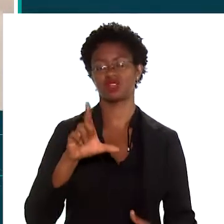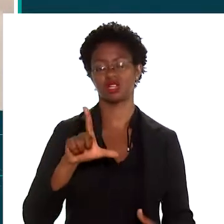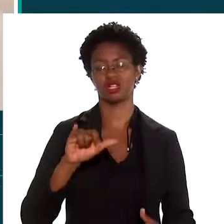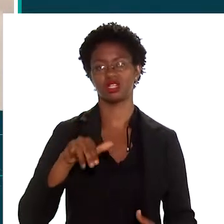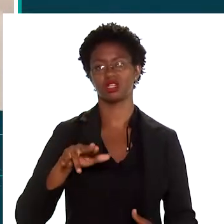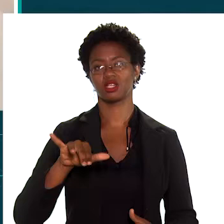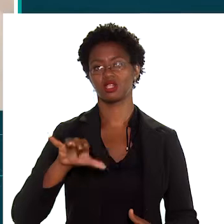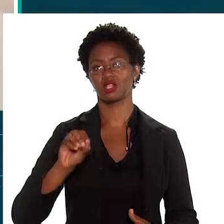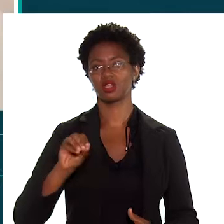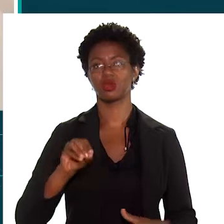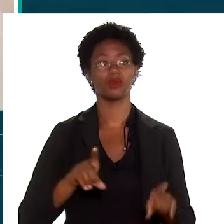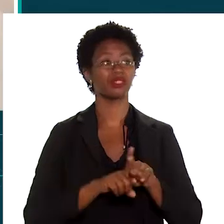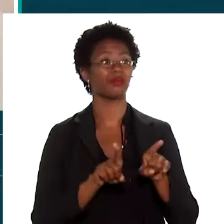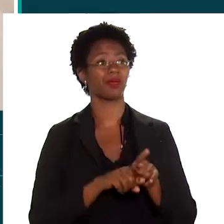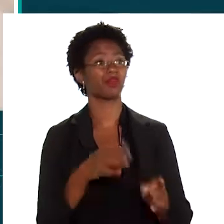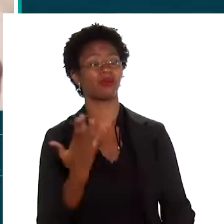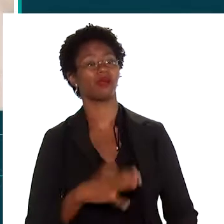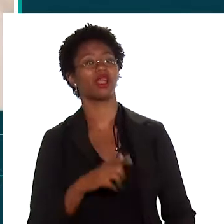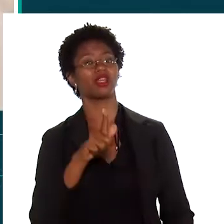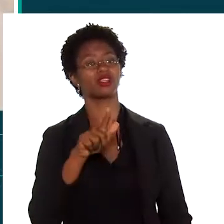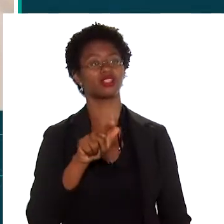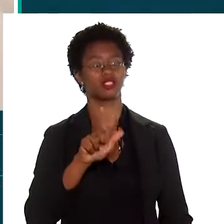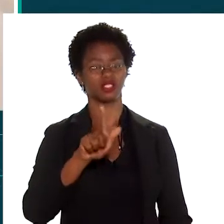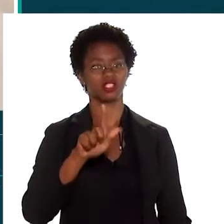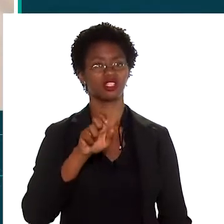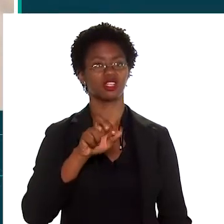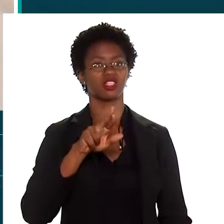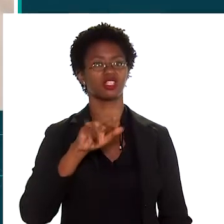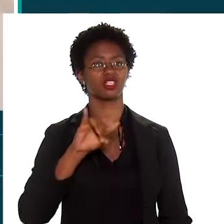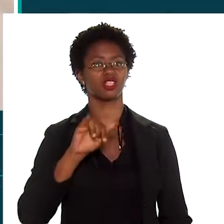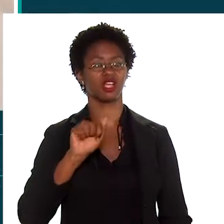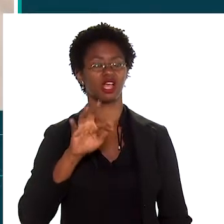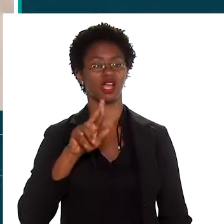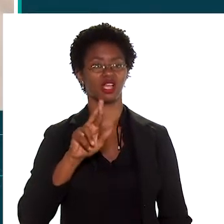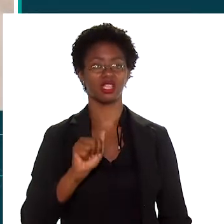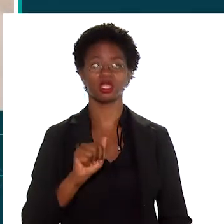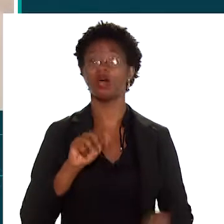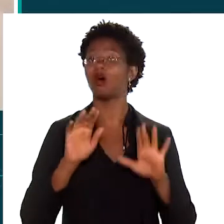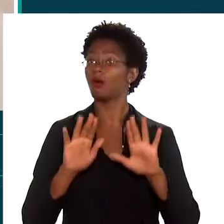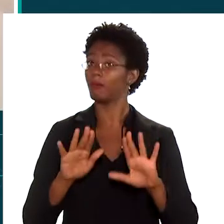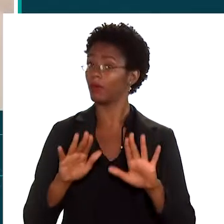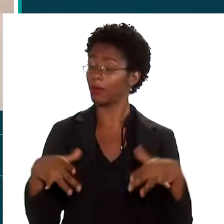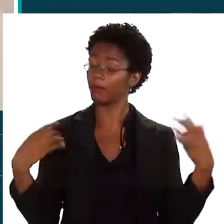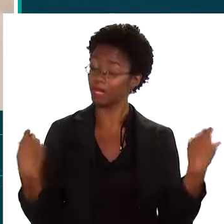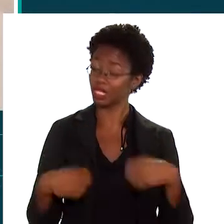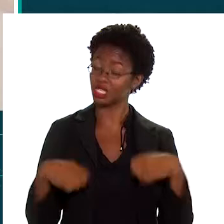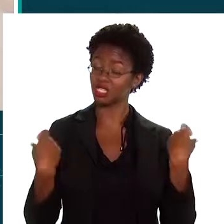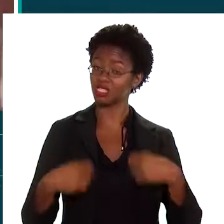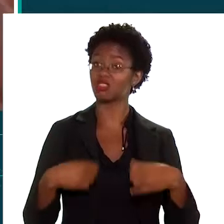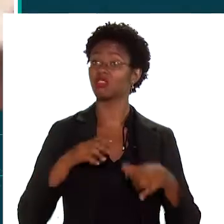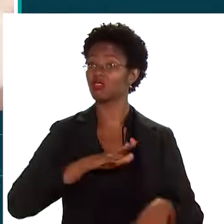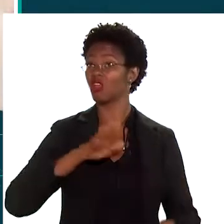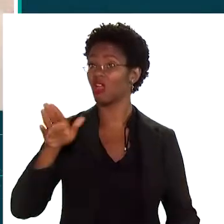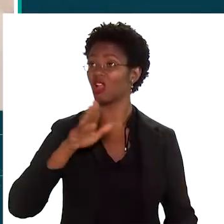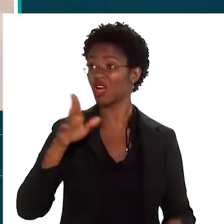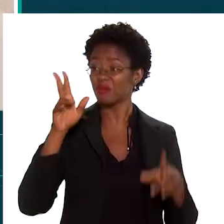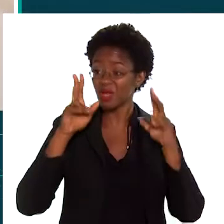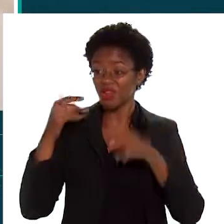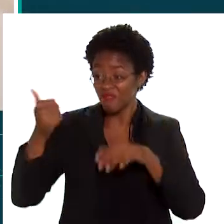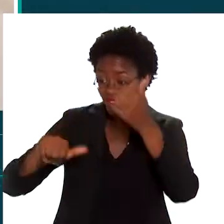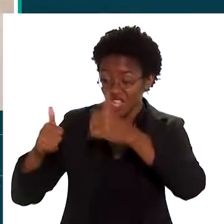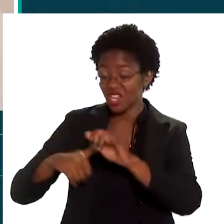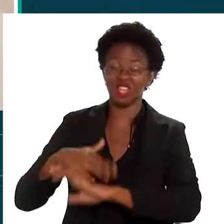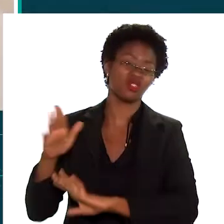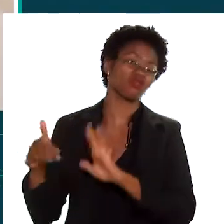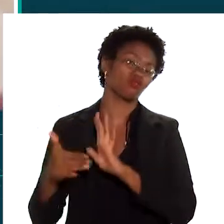distante, o geriatra só mais à frente, e acaba tendo o urologista como único médico para esta avaliação